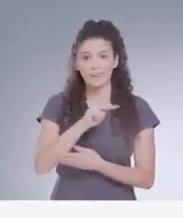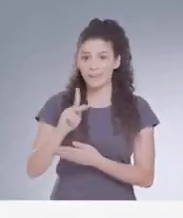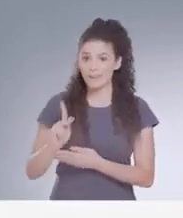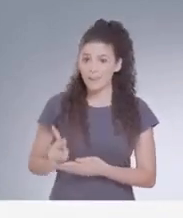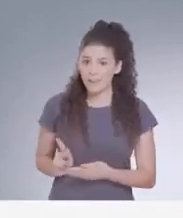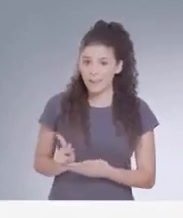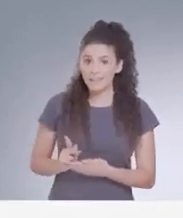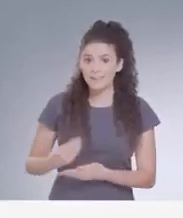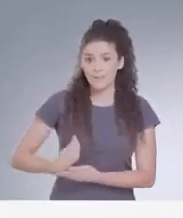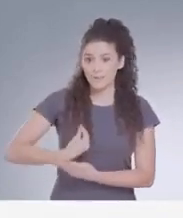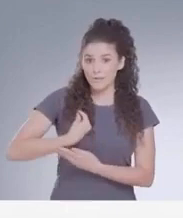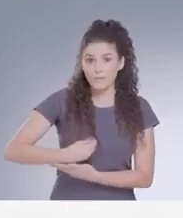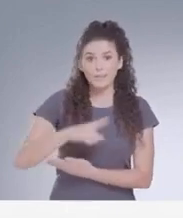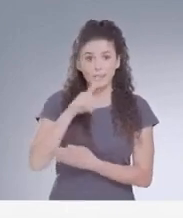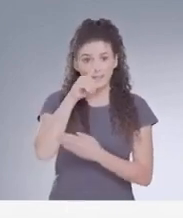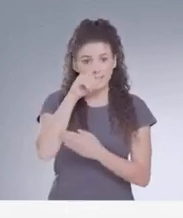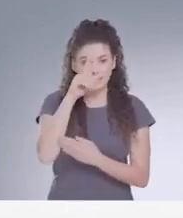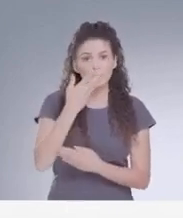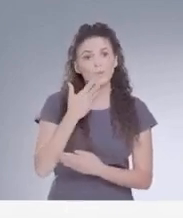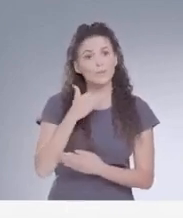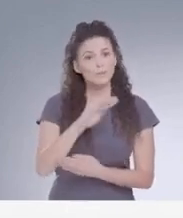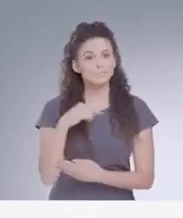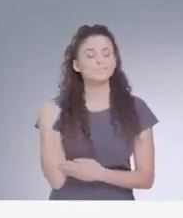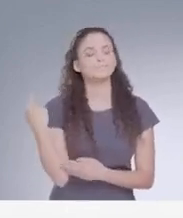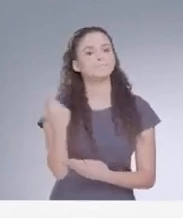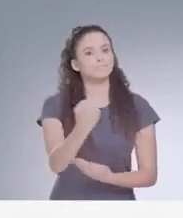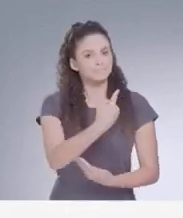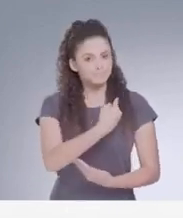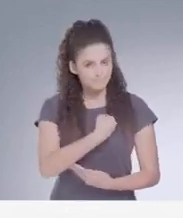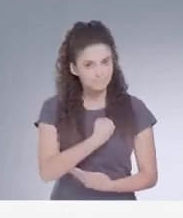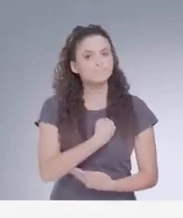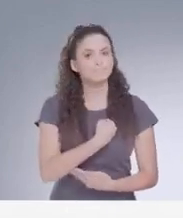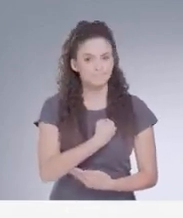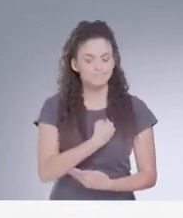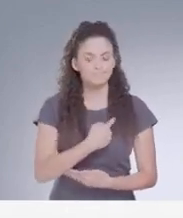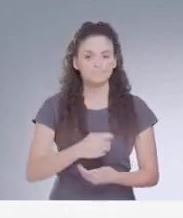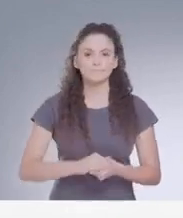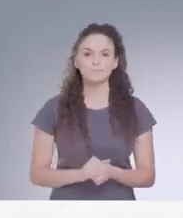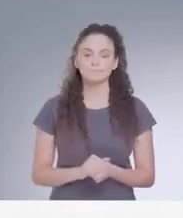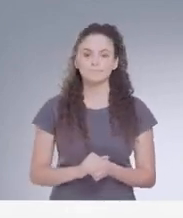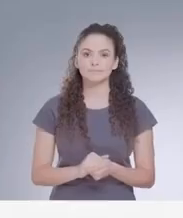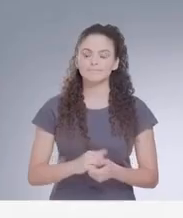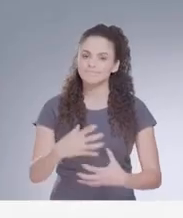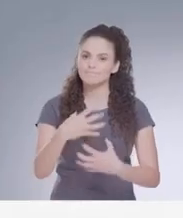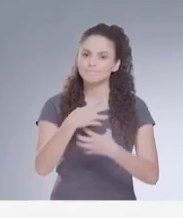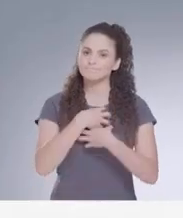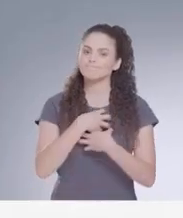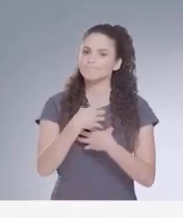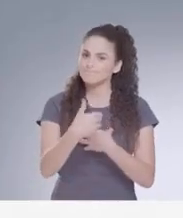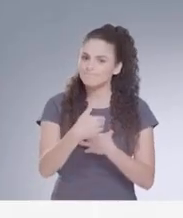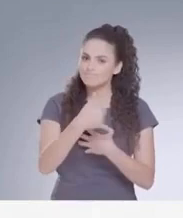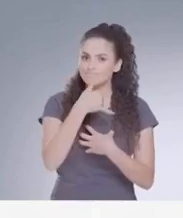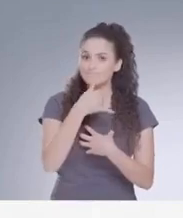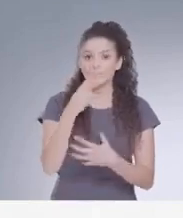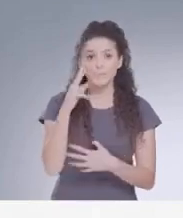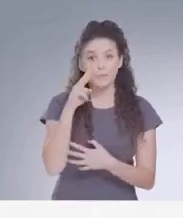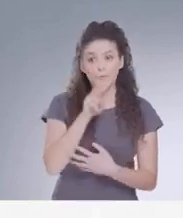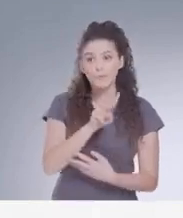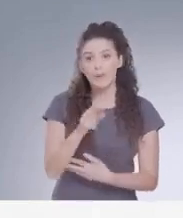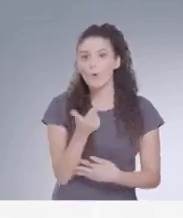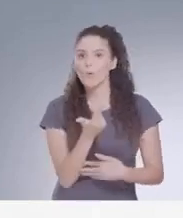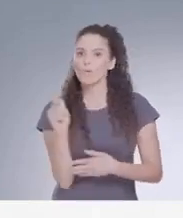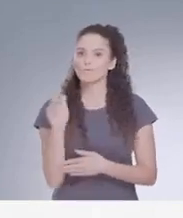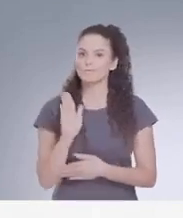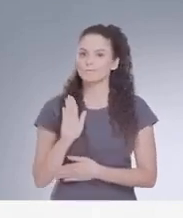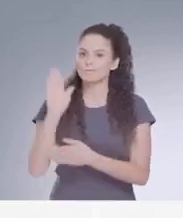o próprio presidente colocando a vida das nossas crianças em risco. E o que mais entristece é ver